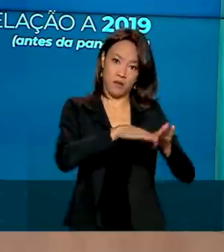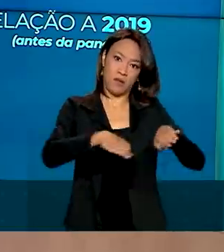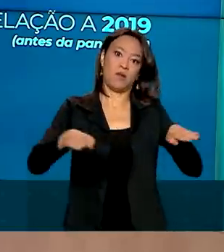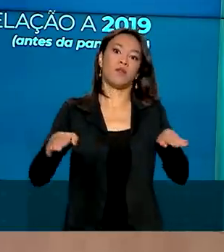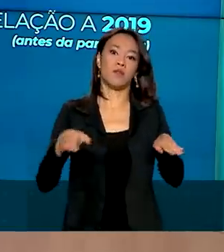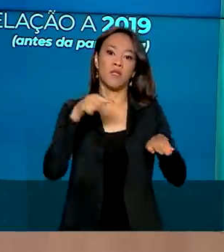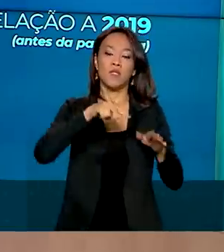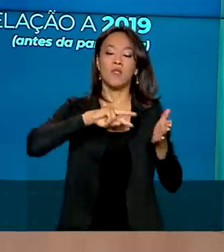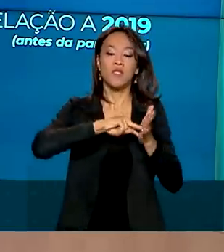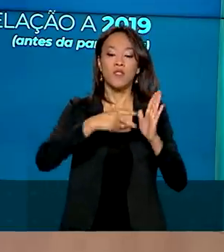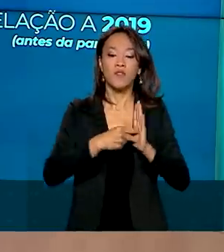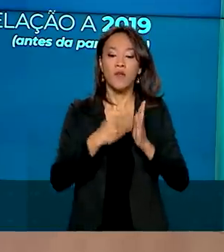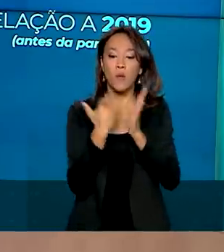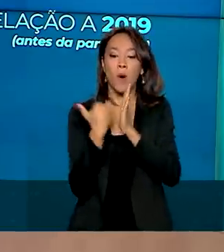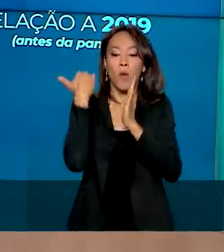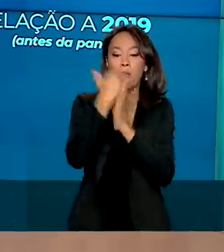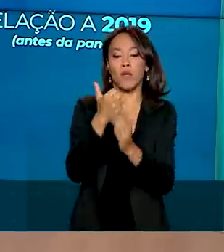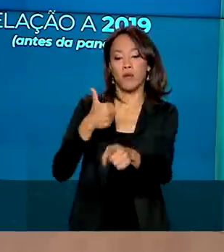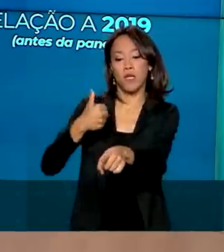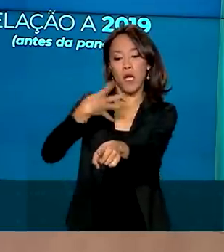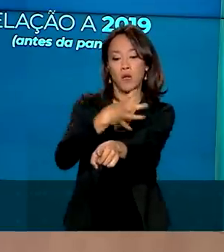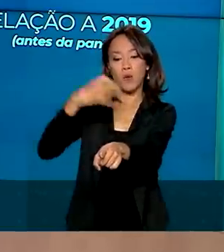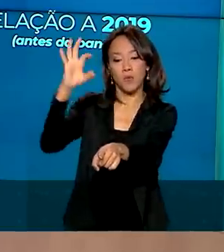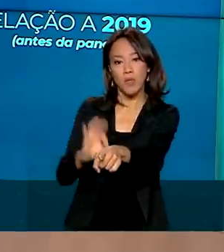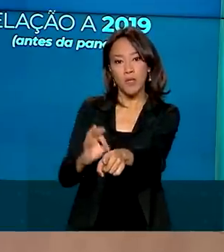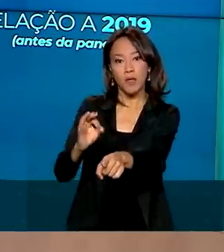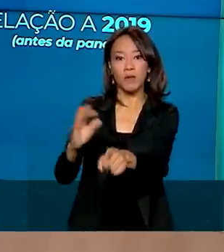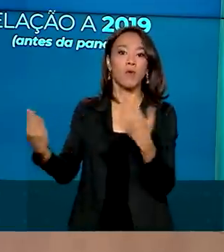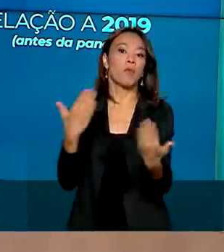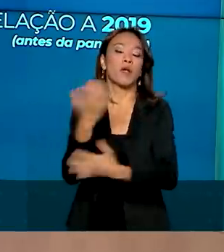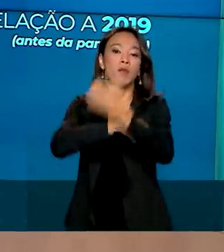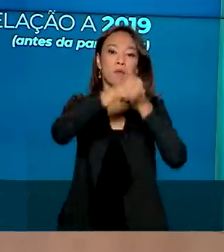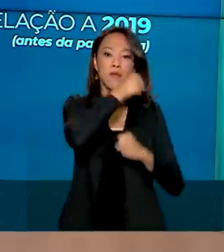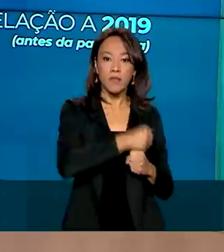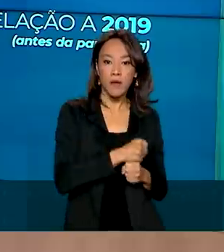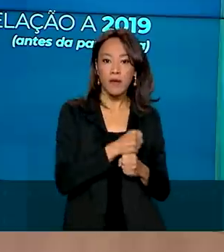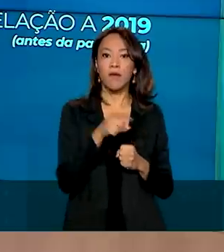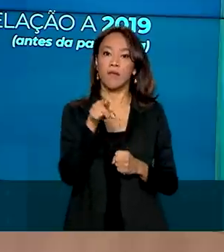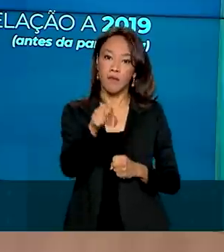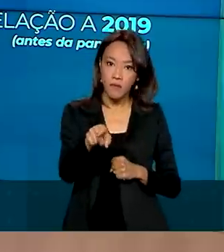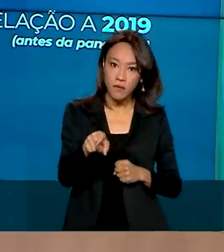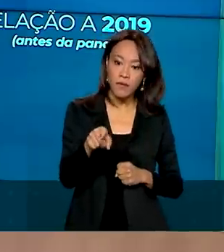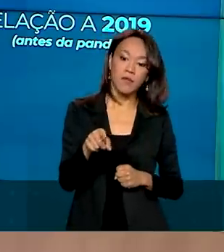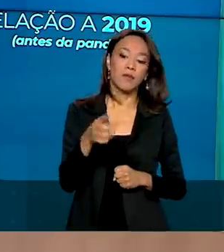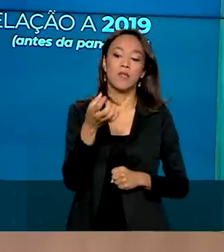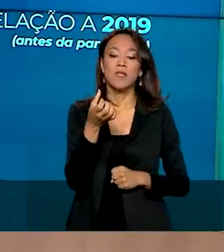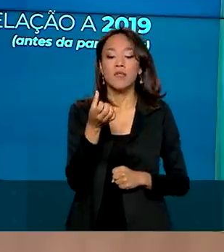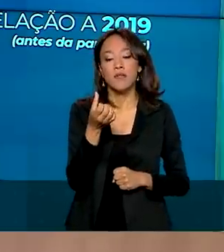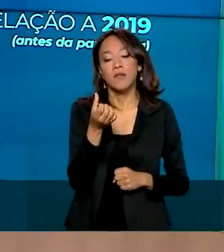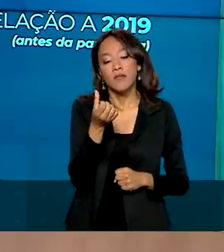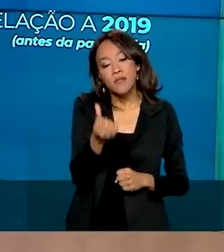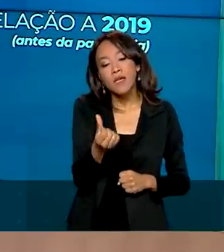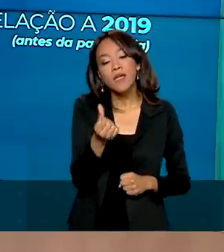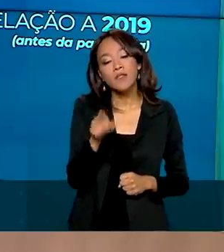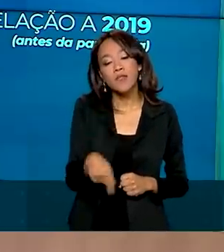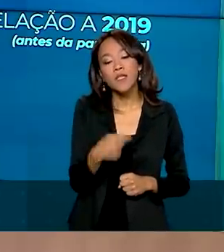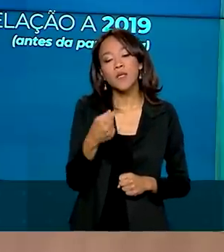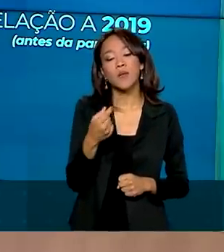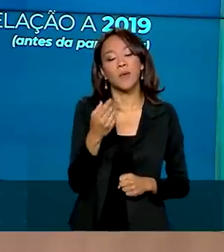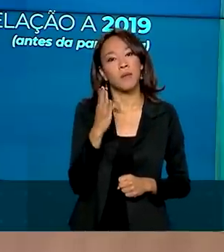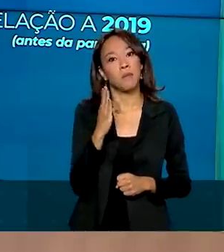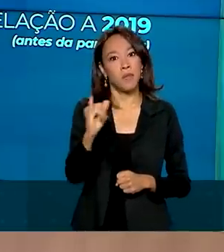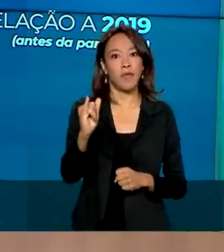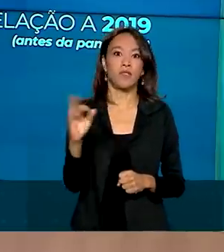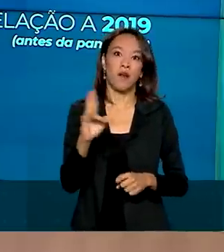representa um aumento de 14 por cento em relação ao ano anterior quando chegamos alguma coisa em torno de 6,5 bilhões de